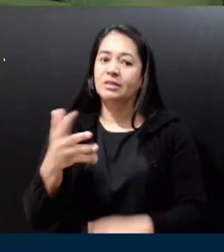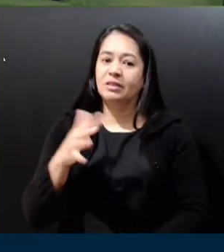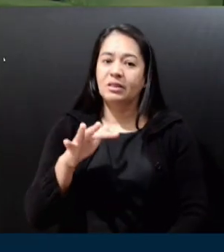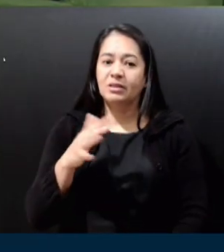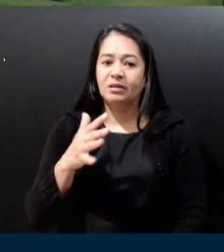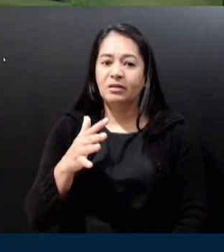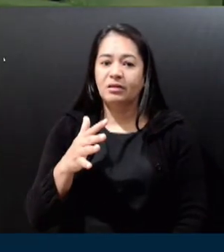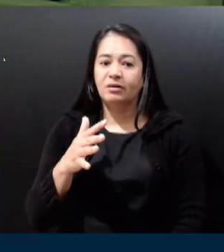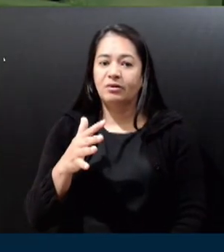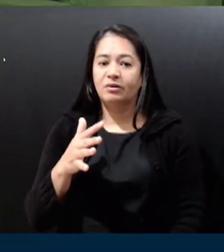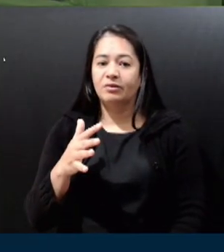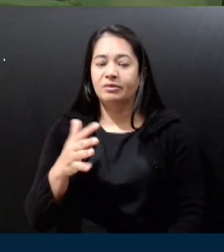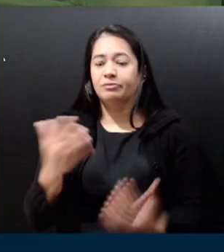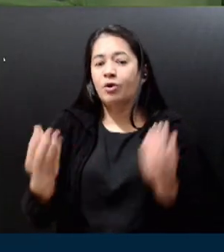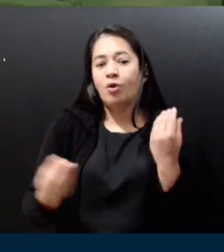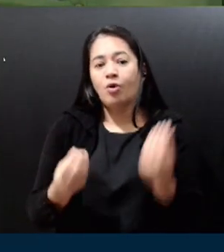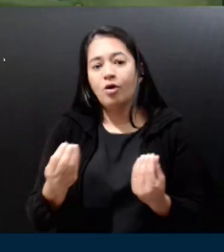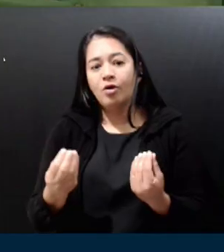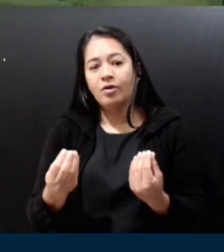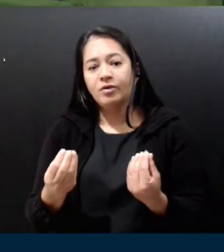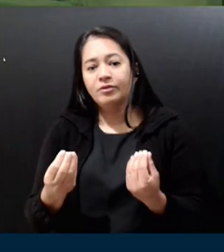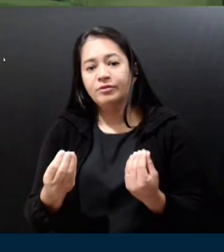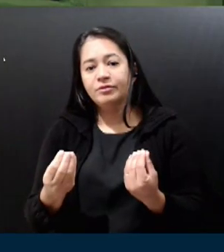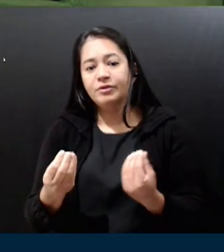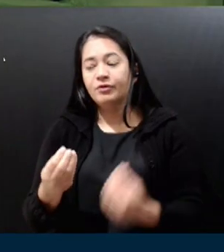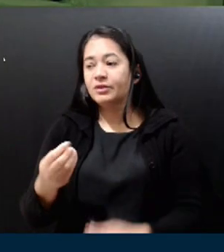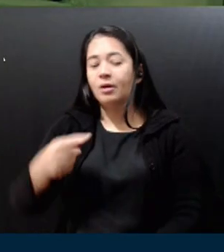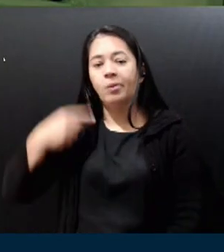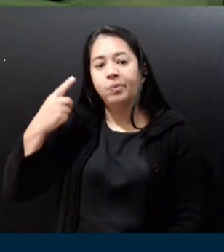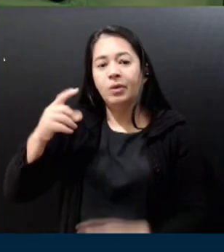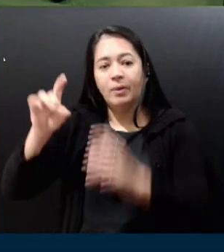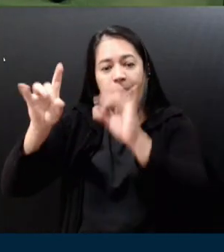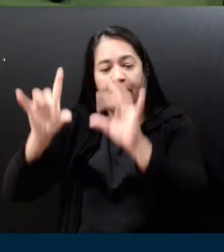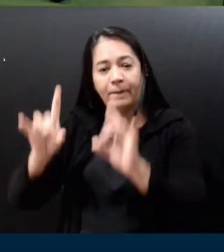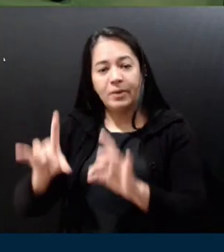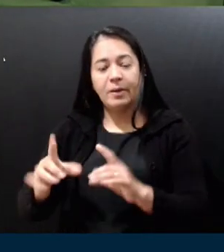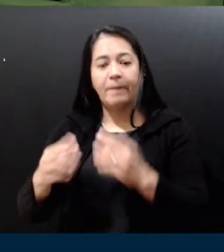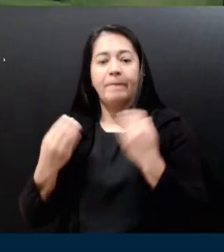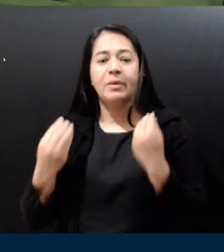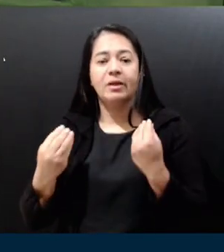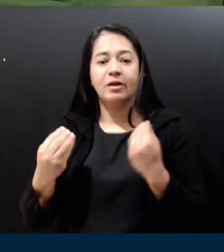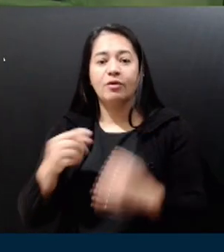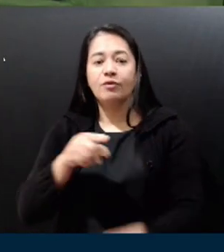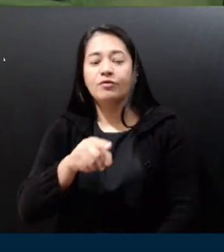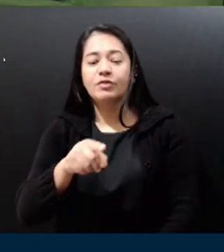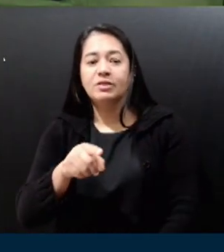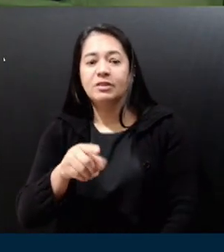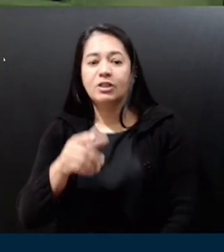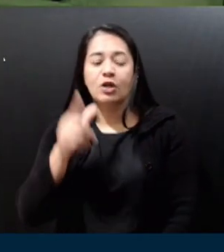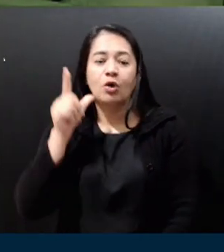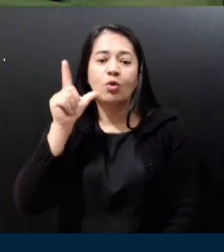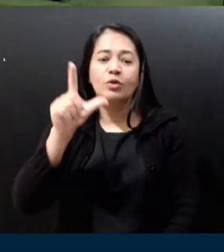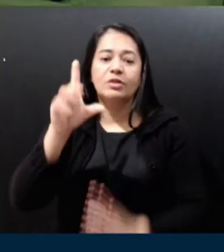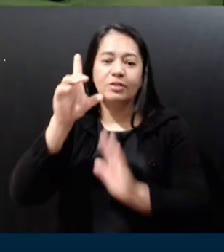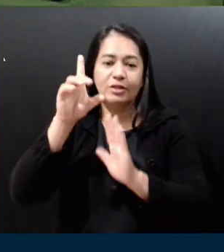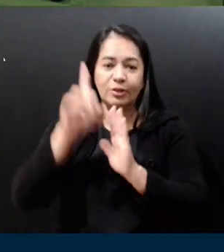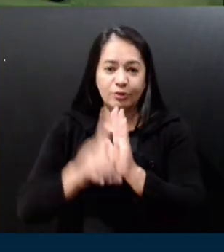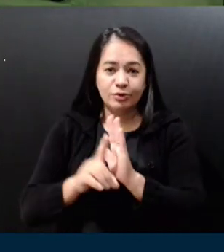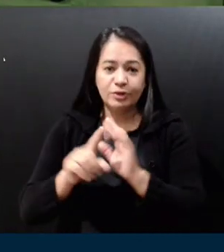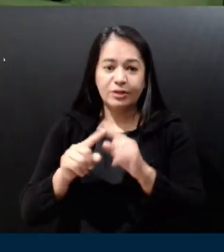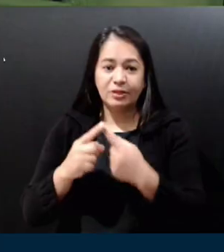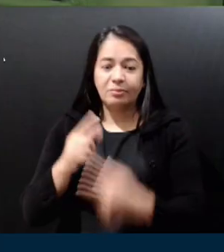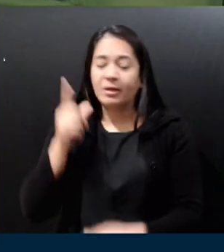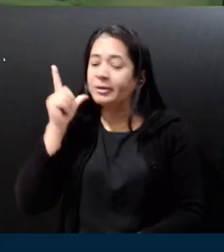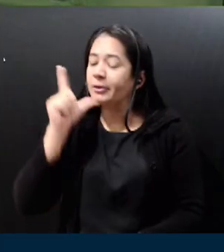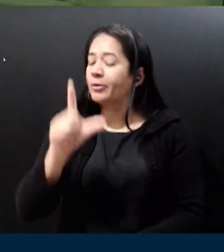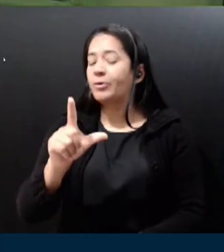Você precisa de um advogado especializado para que você, muitas vezes, tenha o direito, mas não consegue fazer a prova. E a prova